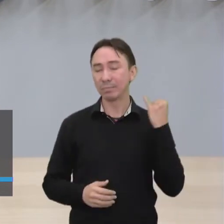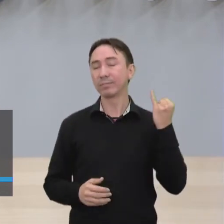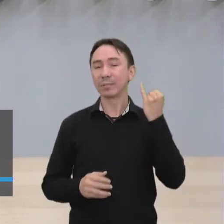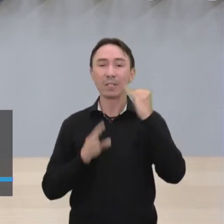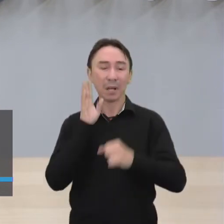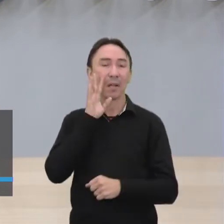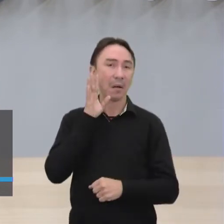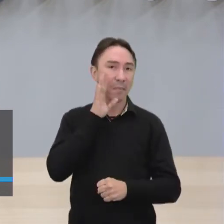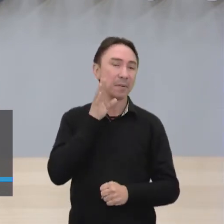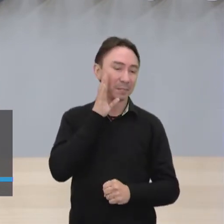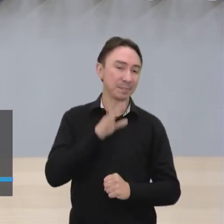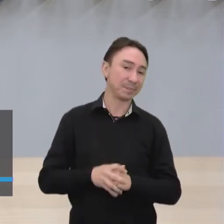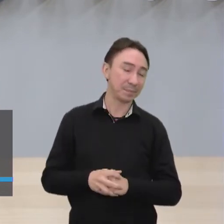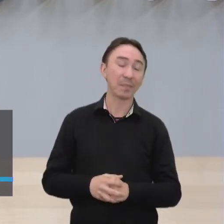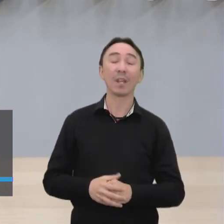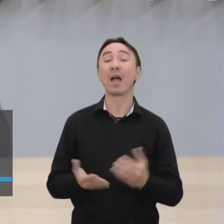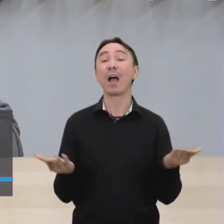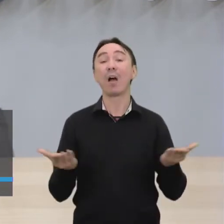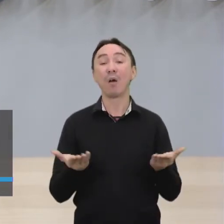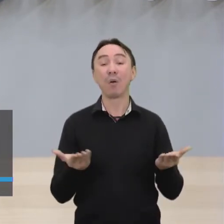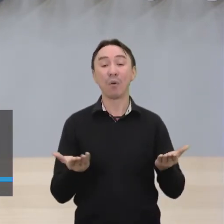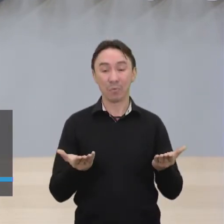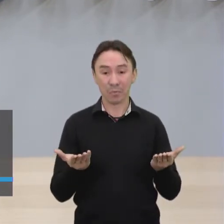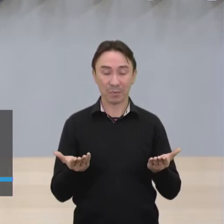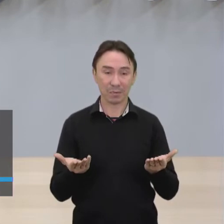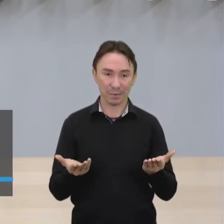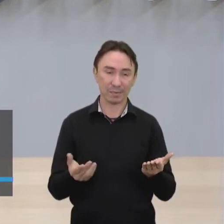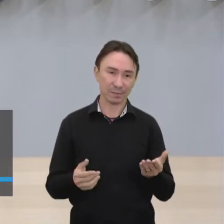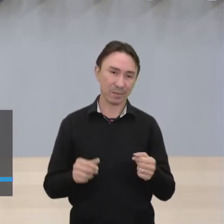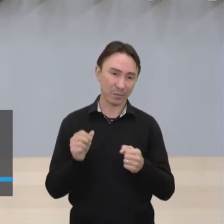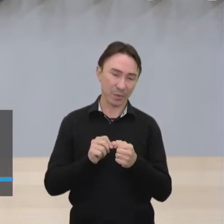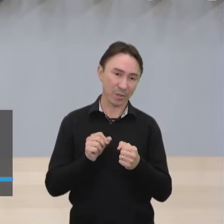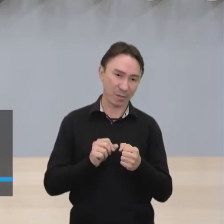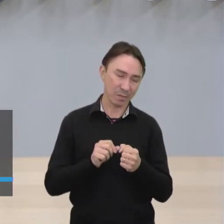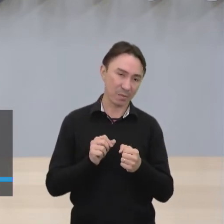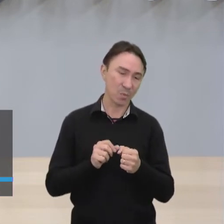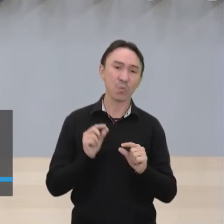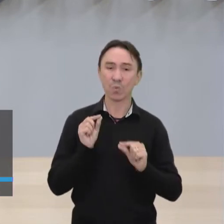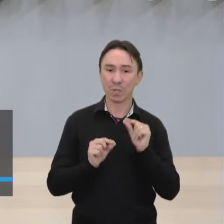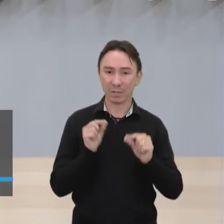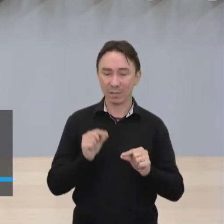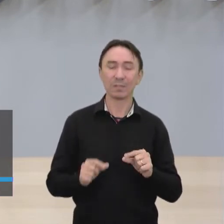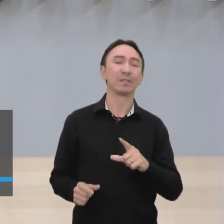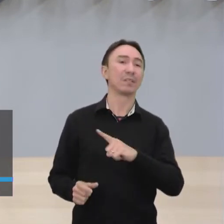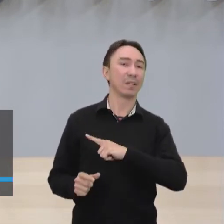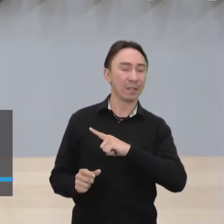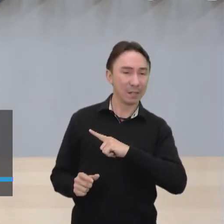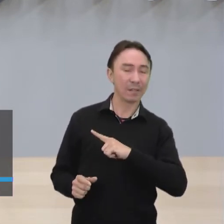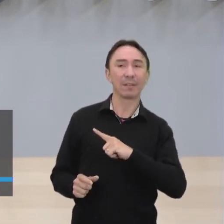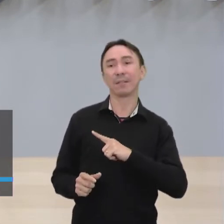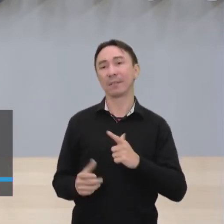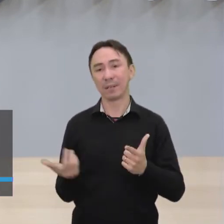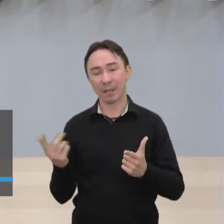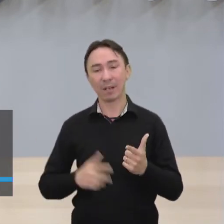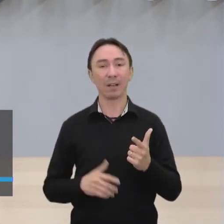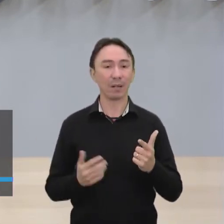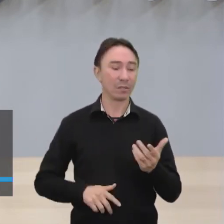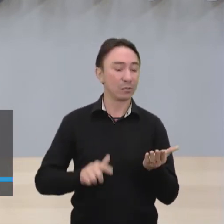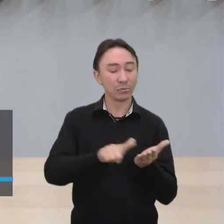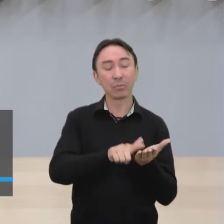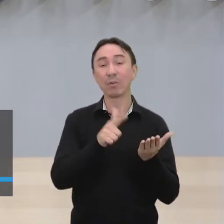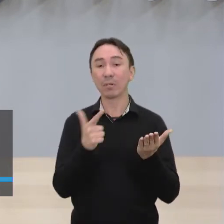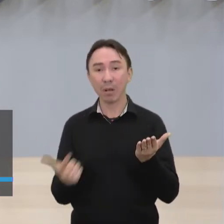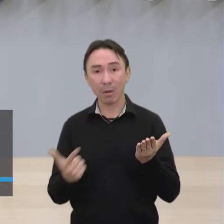vamos partindo agora. Então, o que nós trouxemos até agora? Tudo sobre o jornal comunitário, jornalismo comunitário. O que o estudante precisa saber